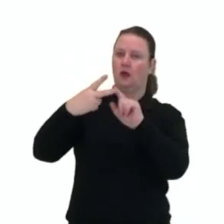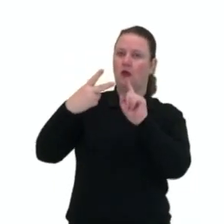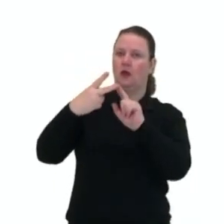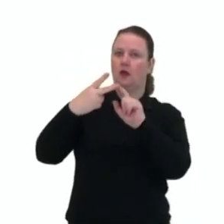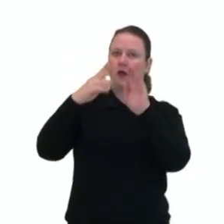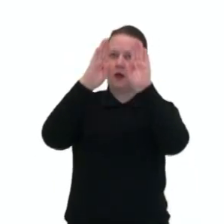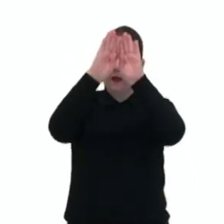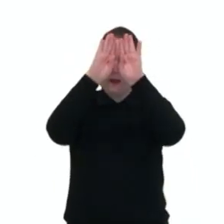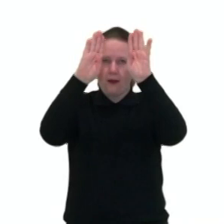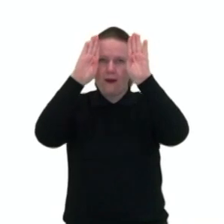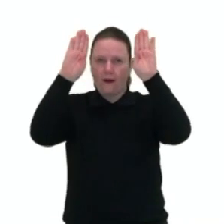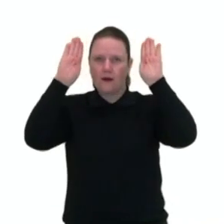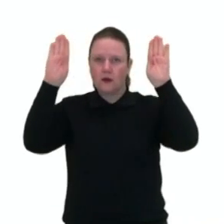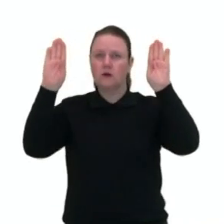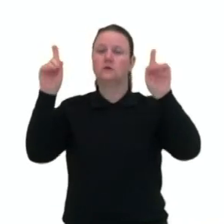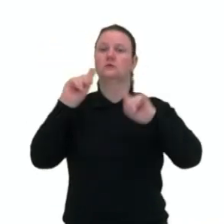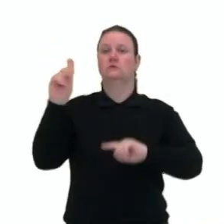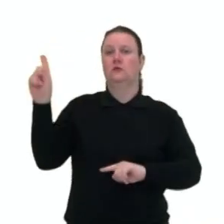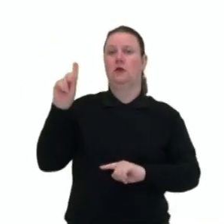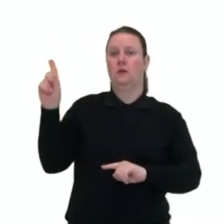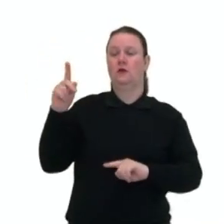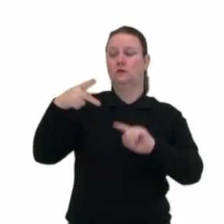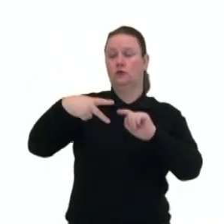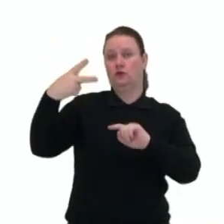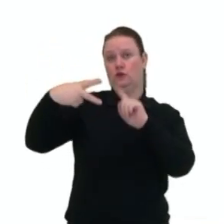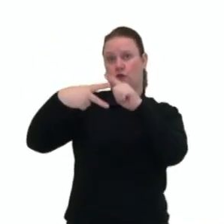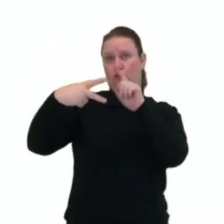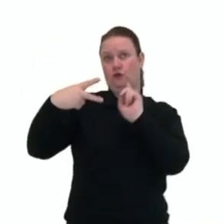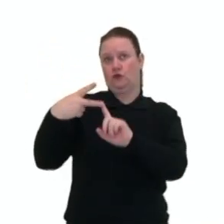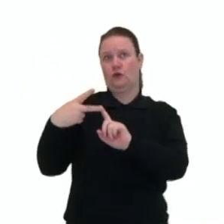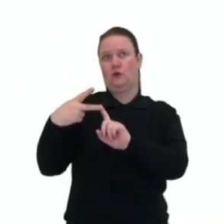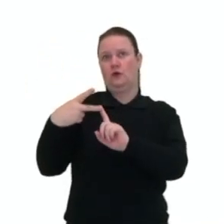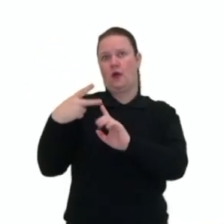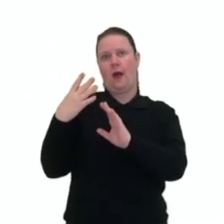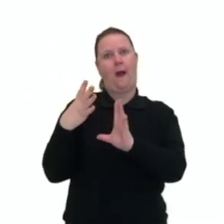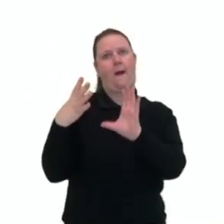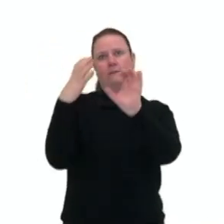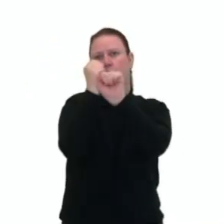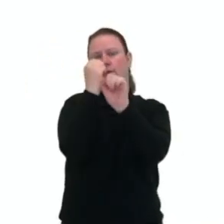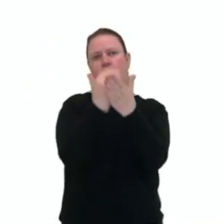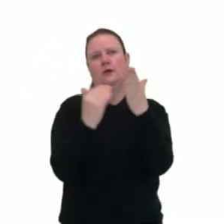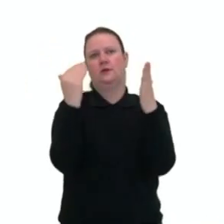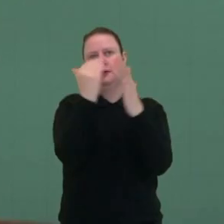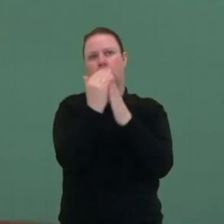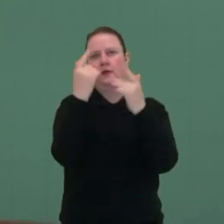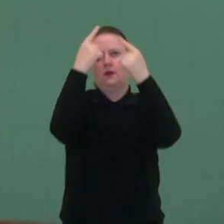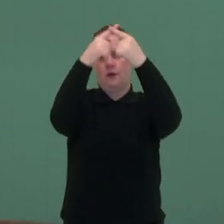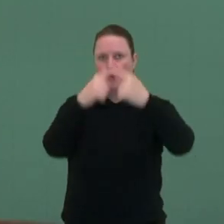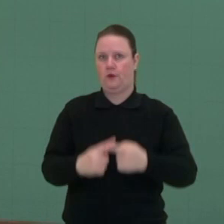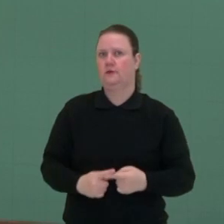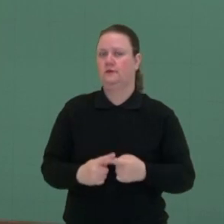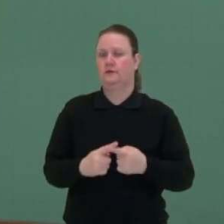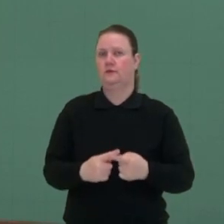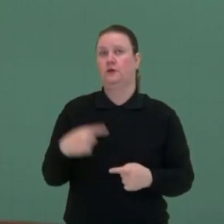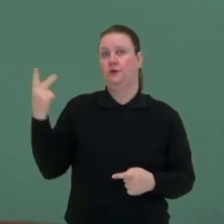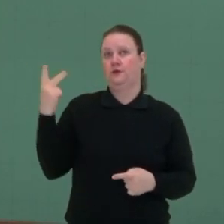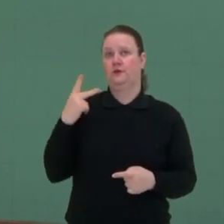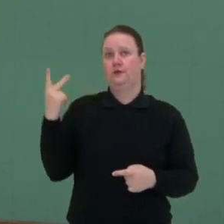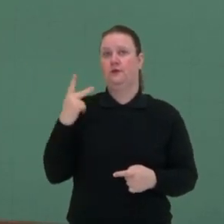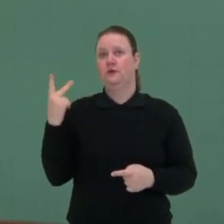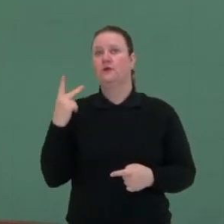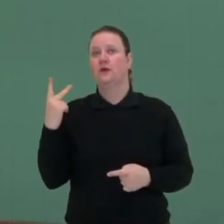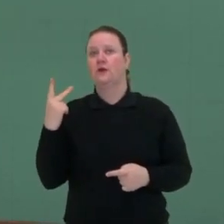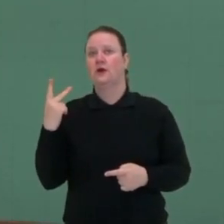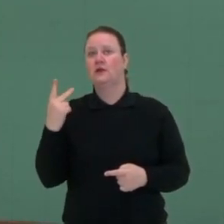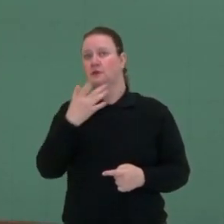de Mello, pelo PRN. Eles polarizaram a maior parte dessa disputa. Então, eles que atraíram a maior parte